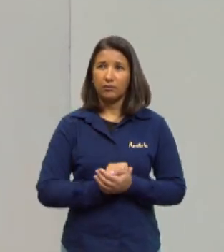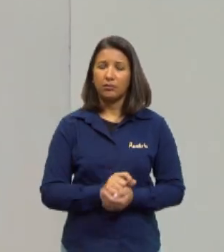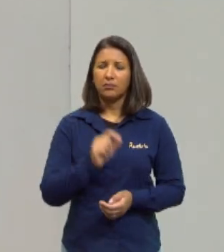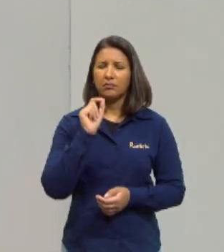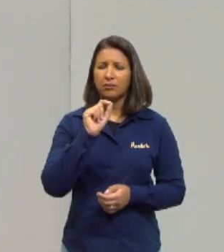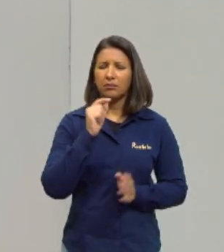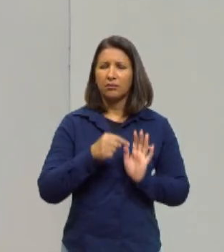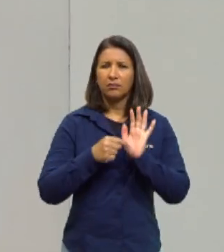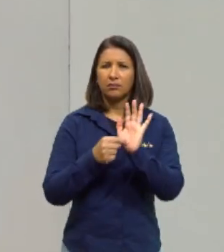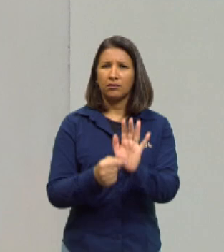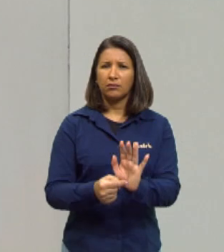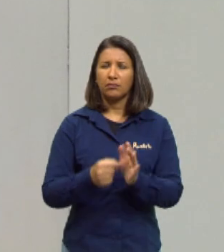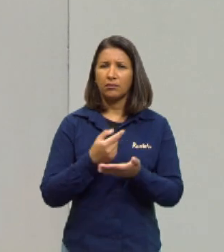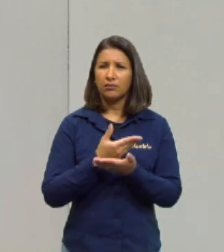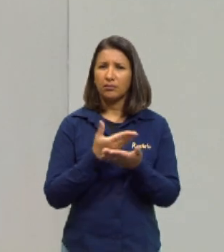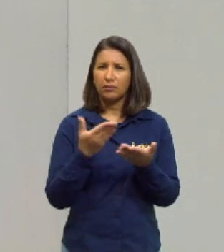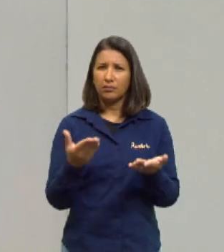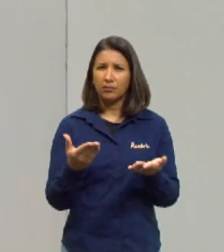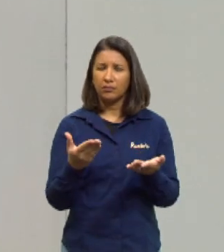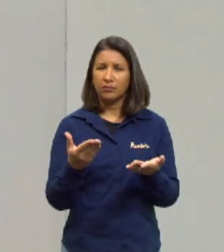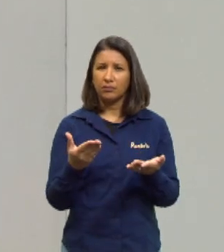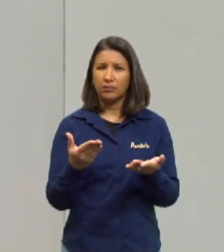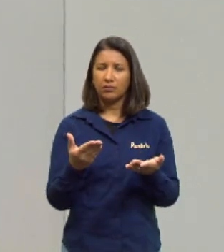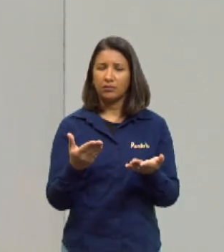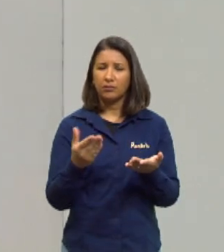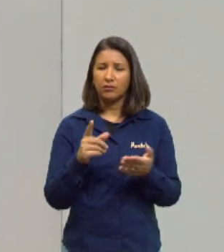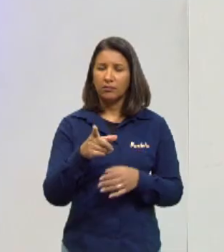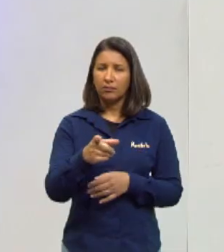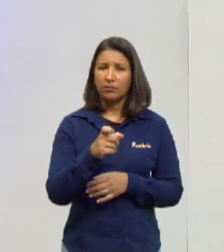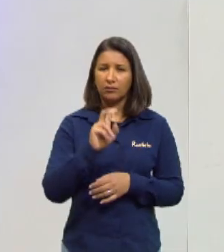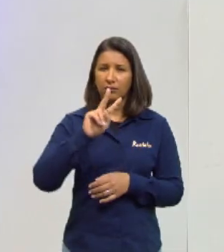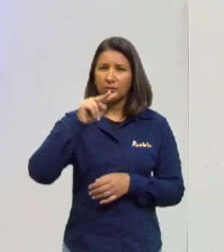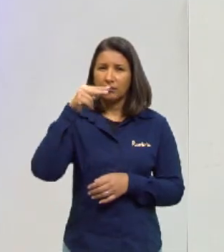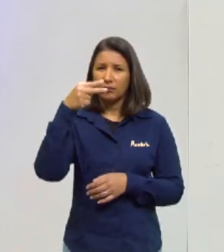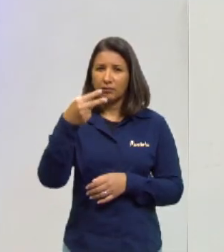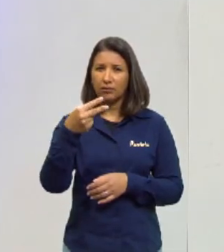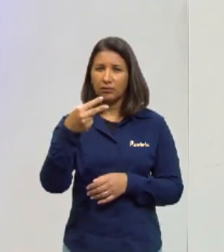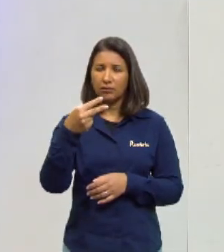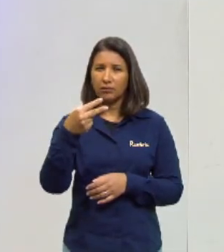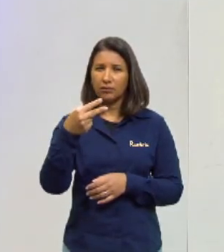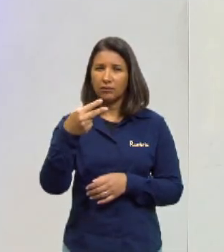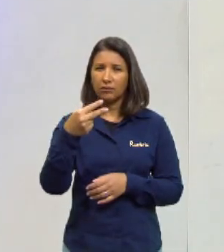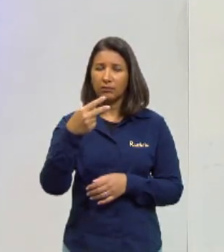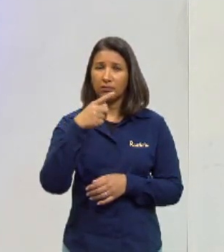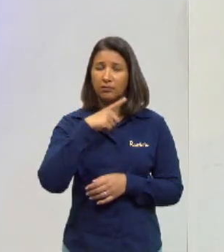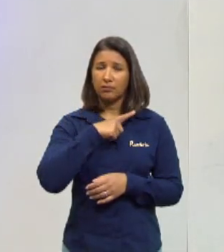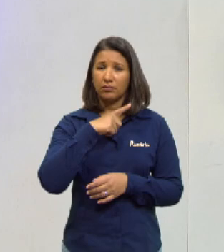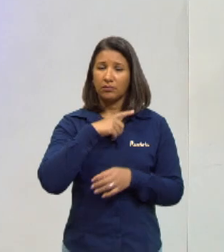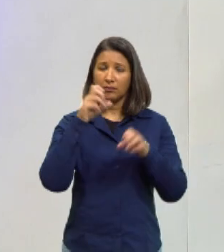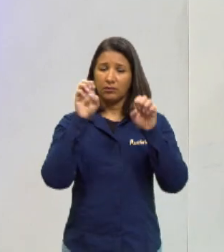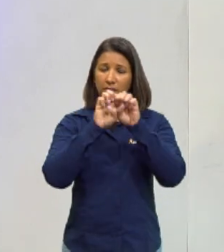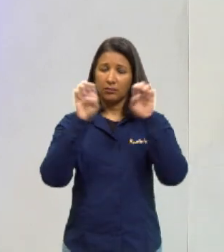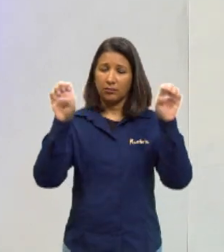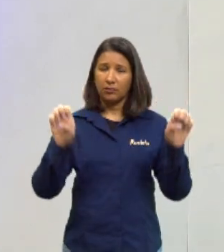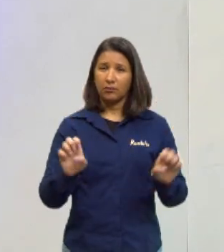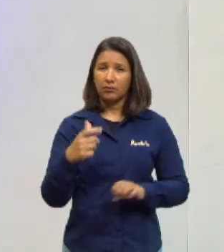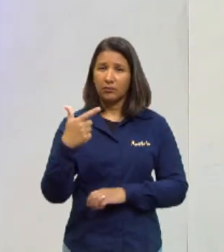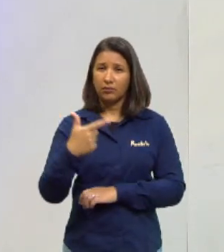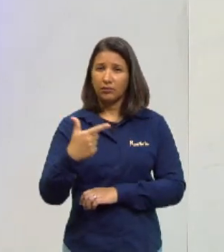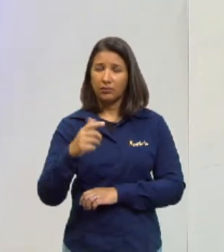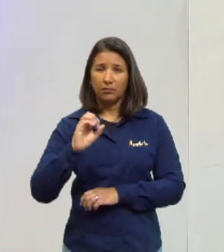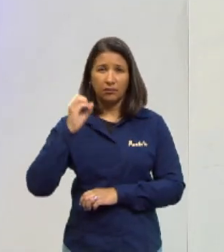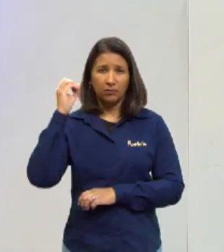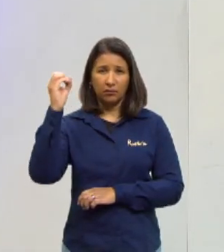que aparece aqui para nós? Apareceu um x ao quadrado. Gente, isso vai dar uma equação do segundo grau. Então, nós